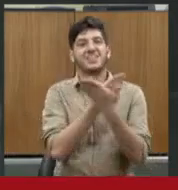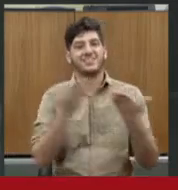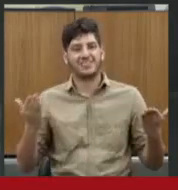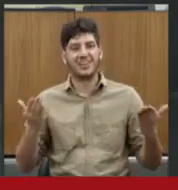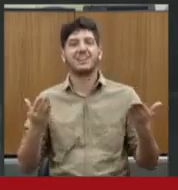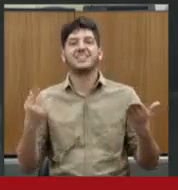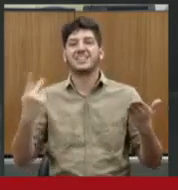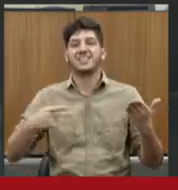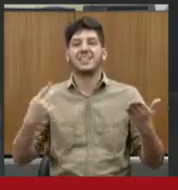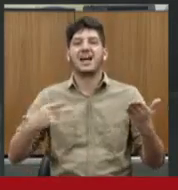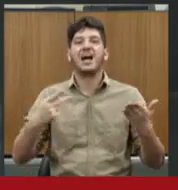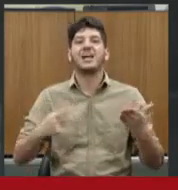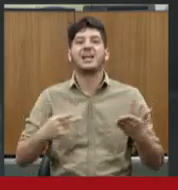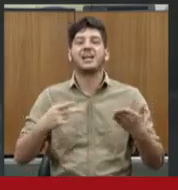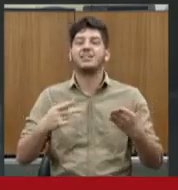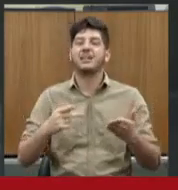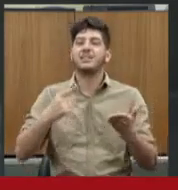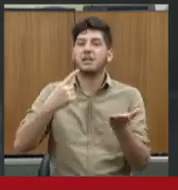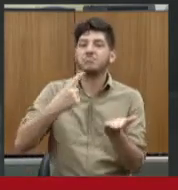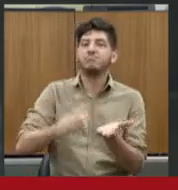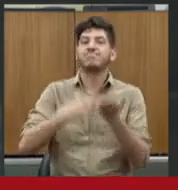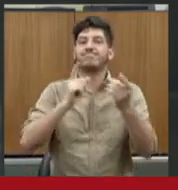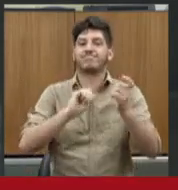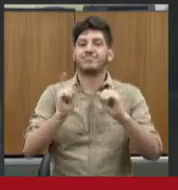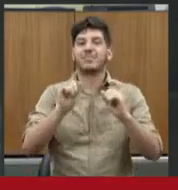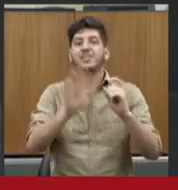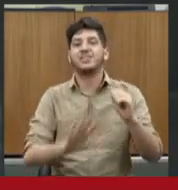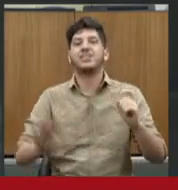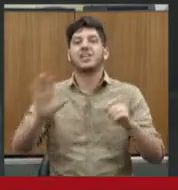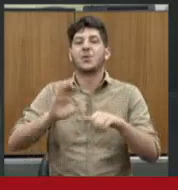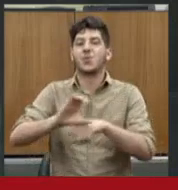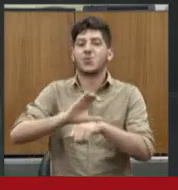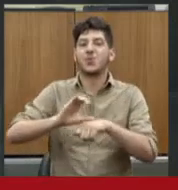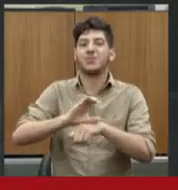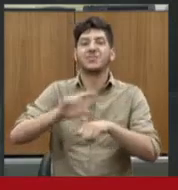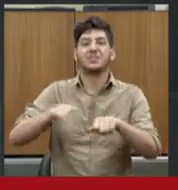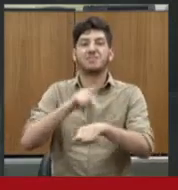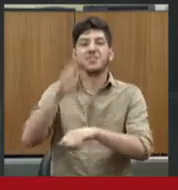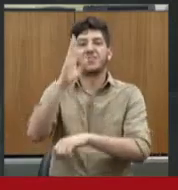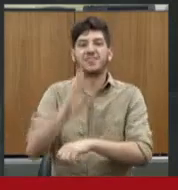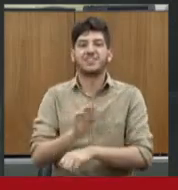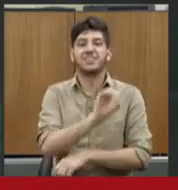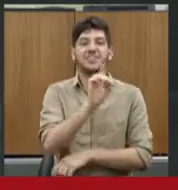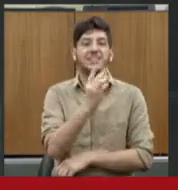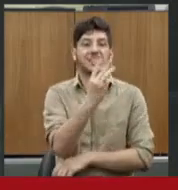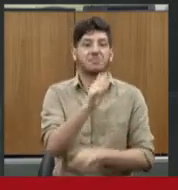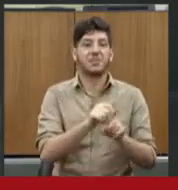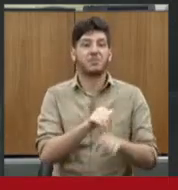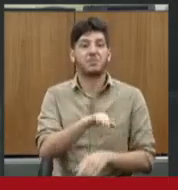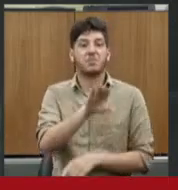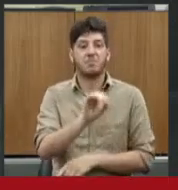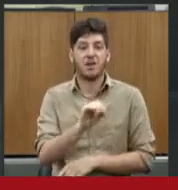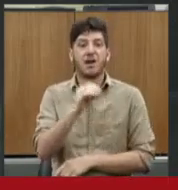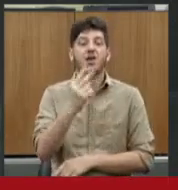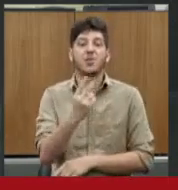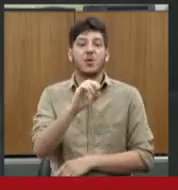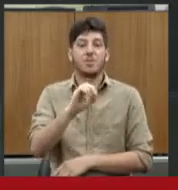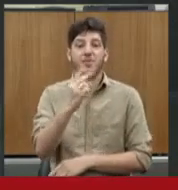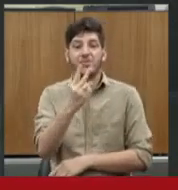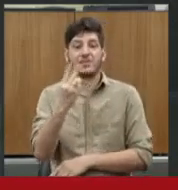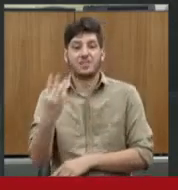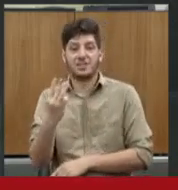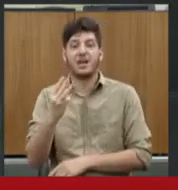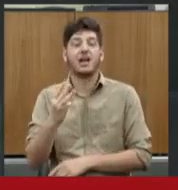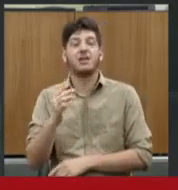sessão inaugural da Assembleia Geral Constituinte Legislativa Brasileira, em 3 de maio de 1823, no Rio de Janeiro, disse Dom